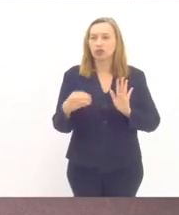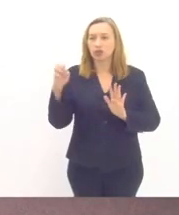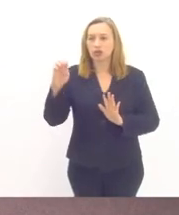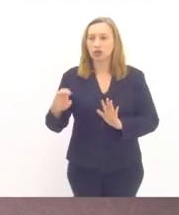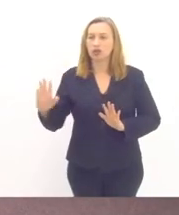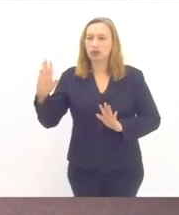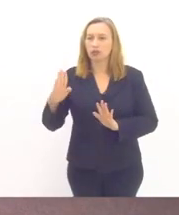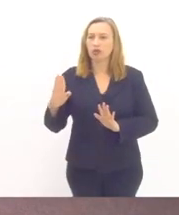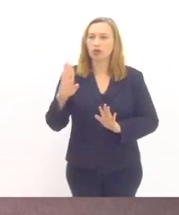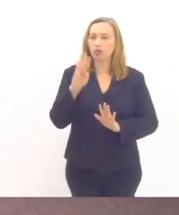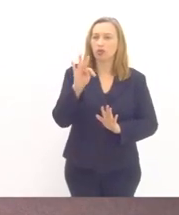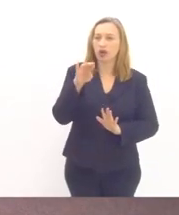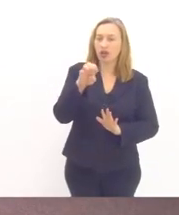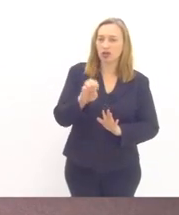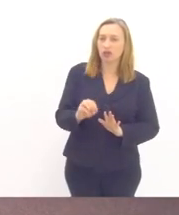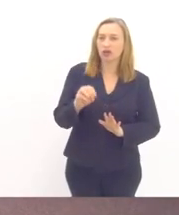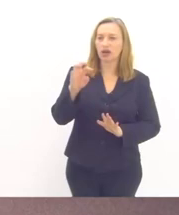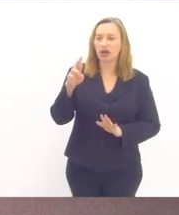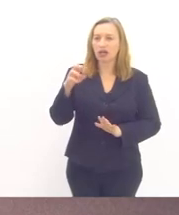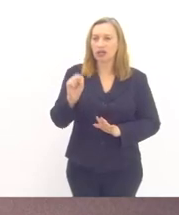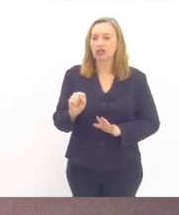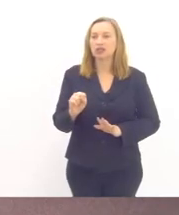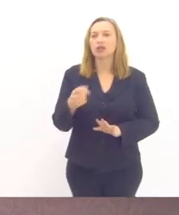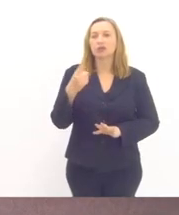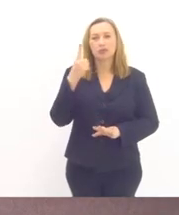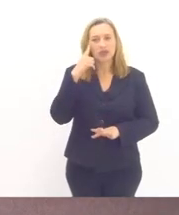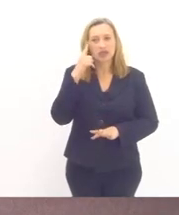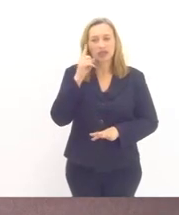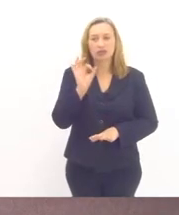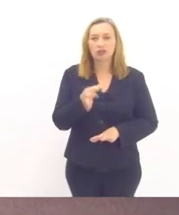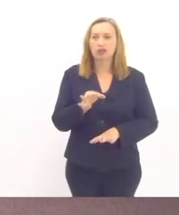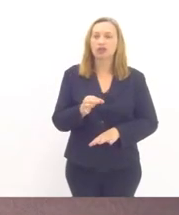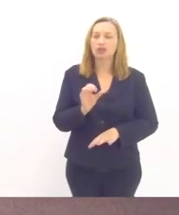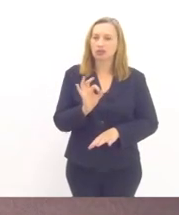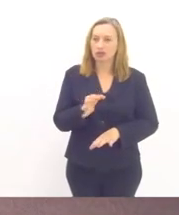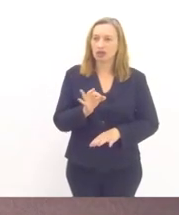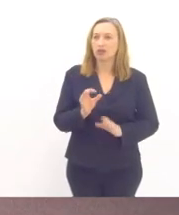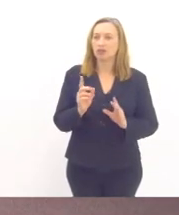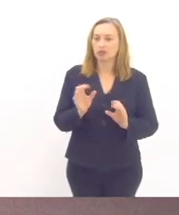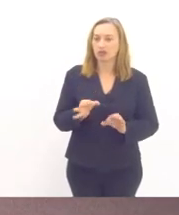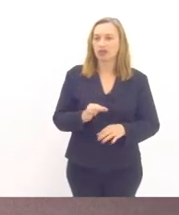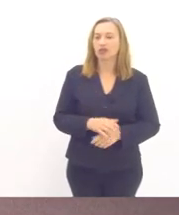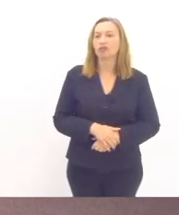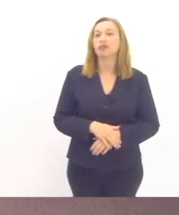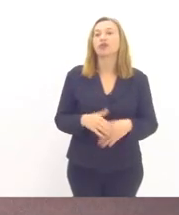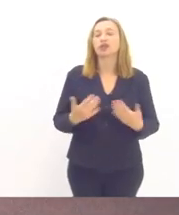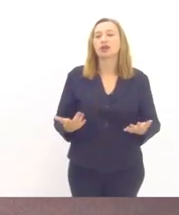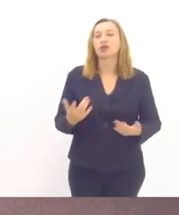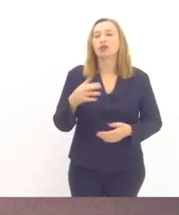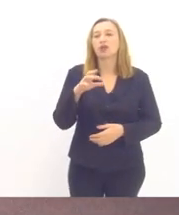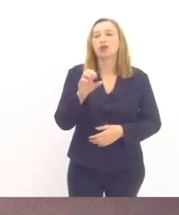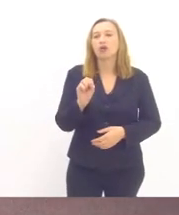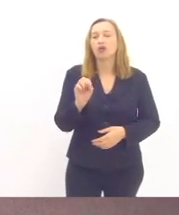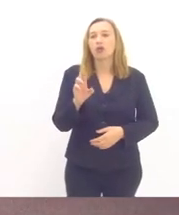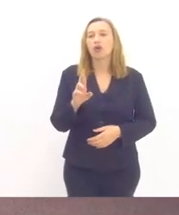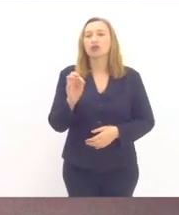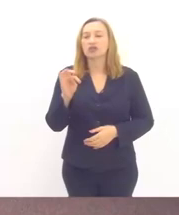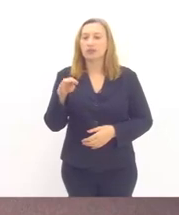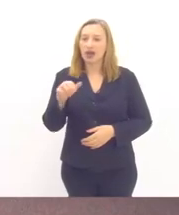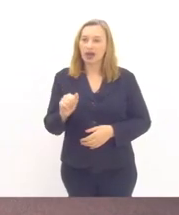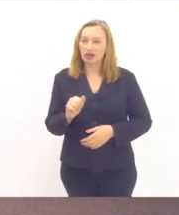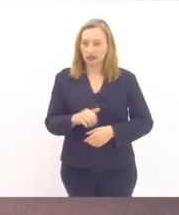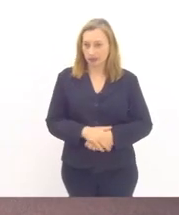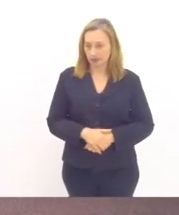Buenos Aires, para ser pensado. Isso, perfeitamente. Então, Rosimara.